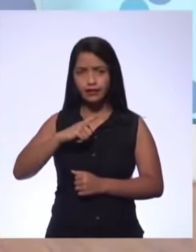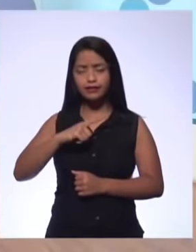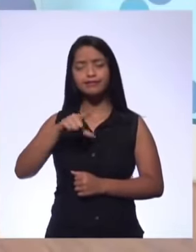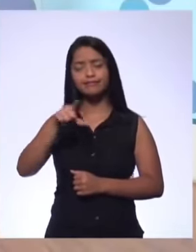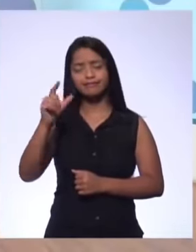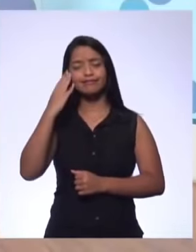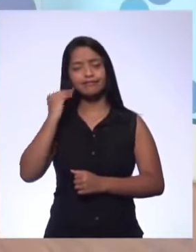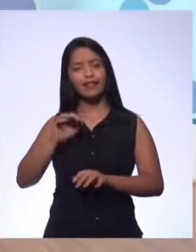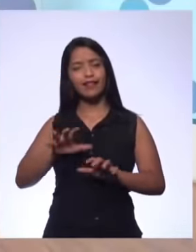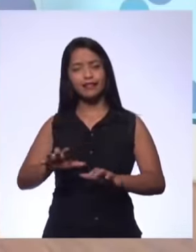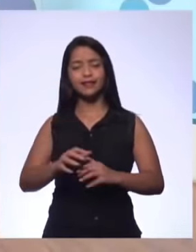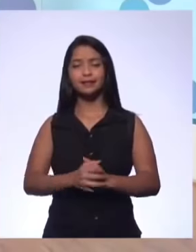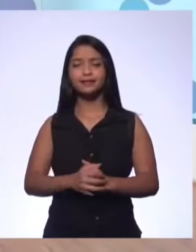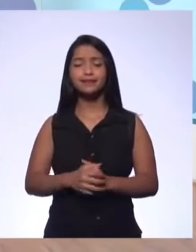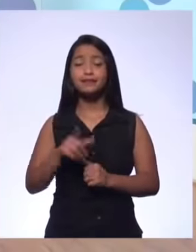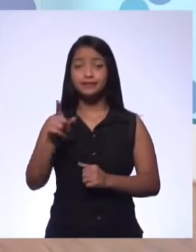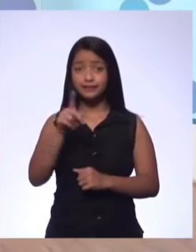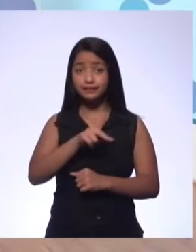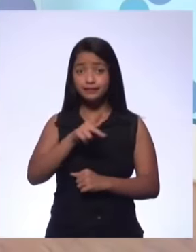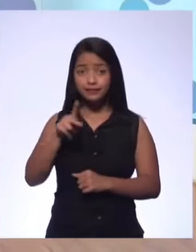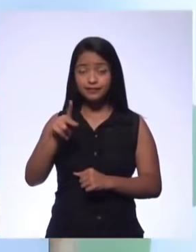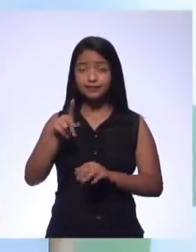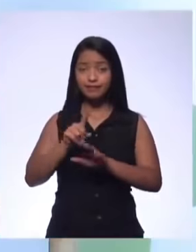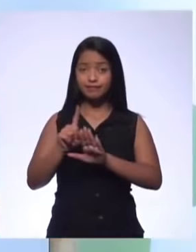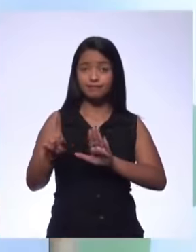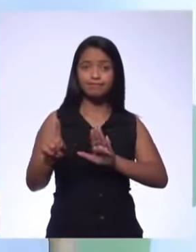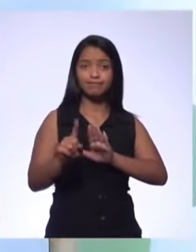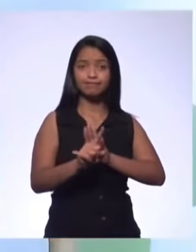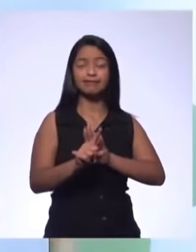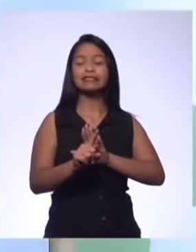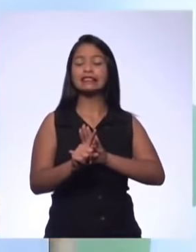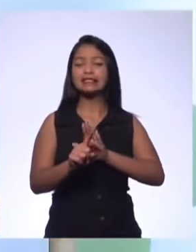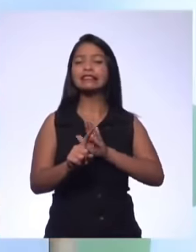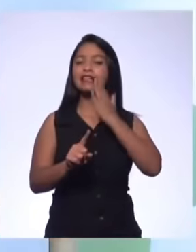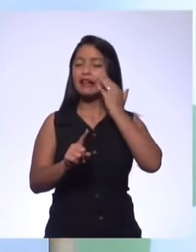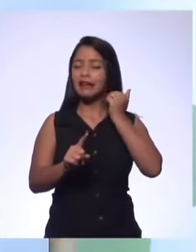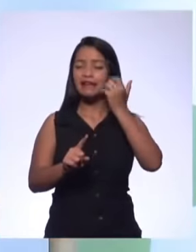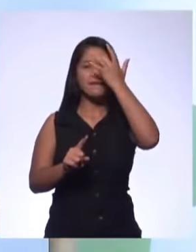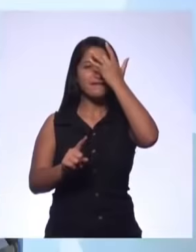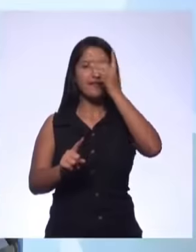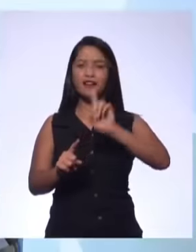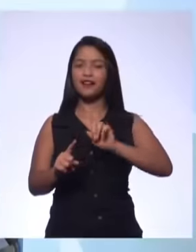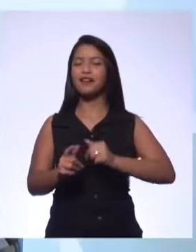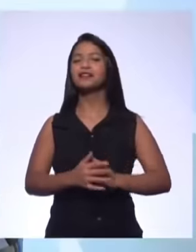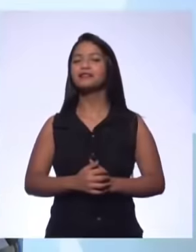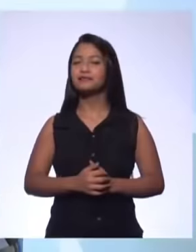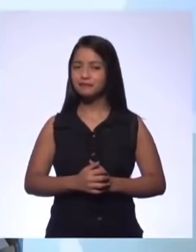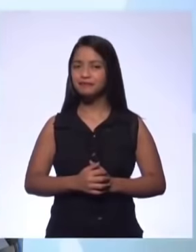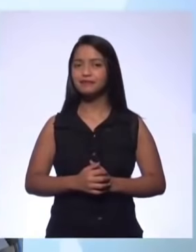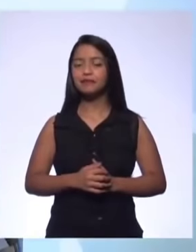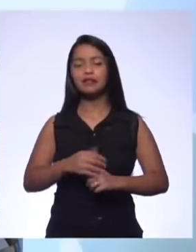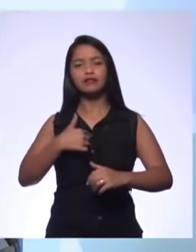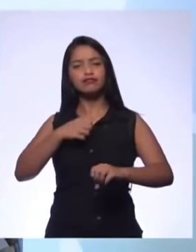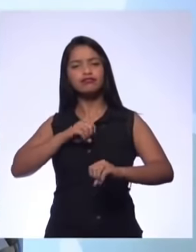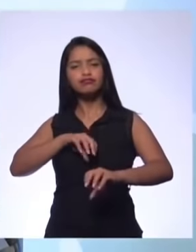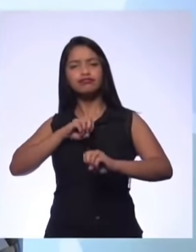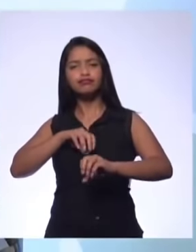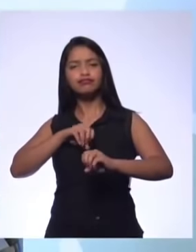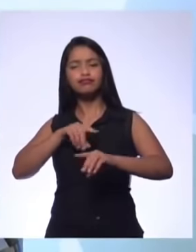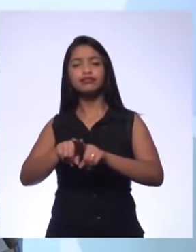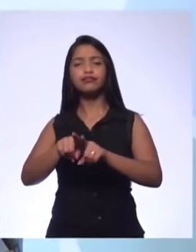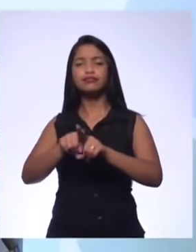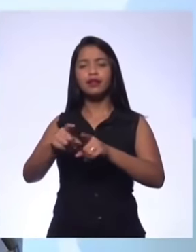um. Estar à frente, não é? Encarar tantos alunos, não é? Não é para qualquer um. Bora Ensinar lá. e aprender, né? Porque quem ensina